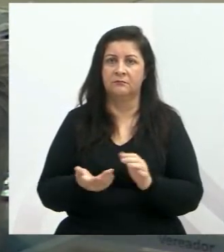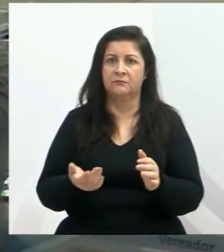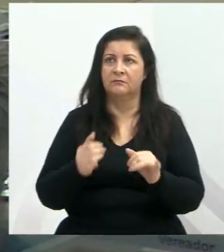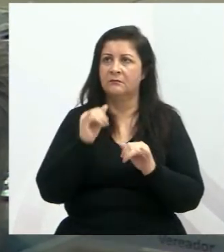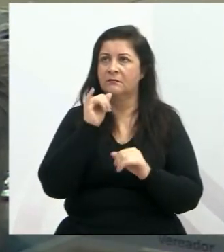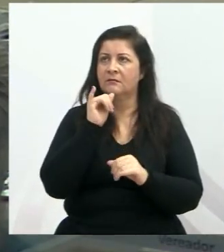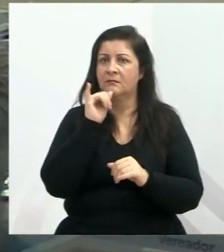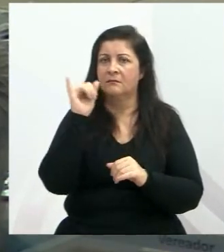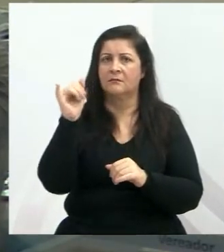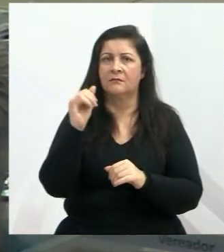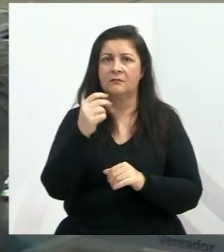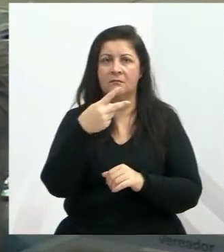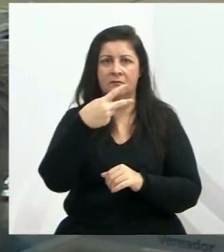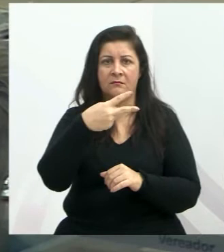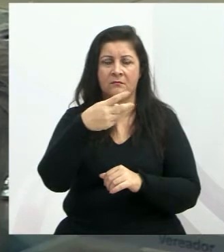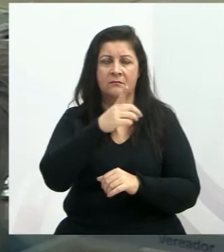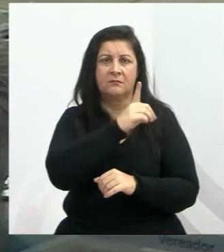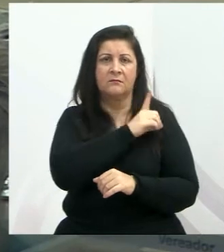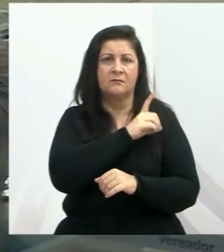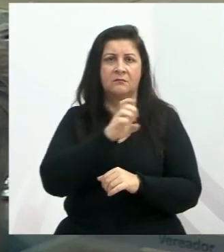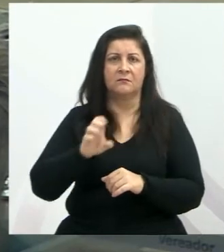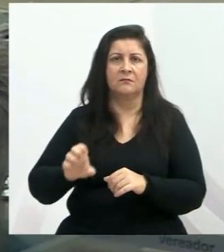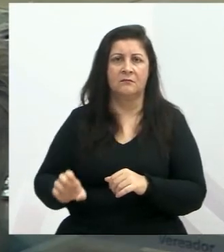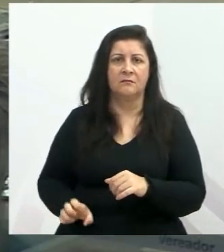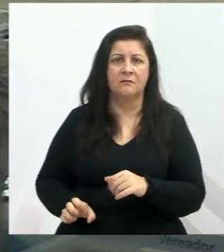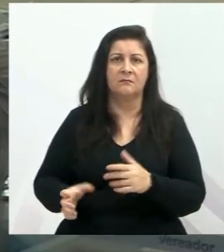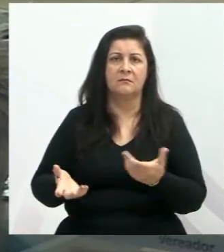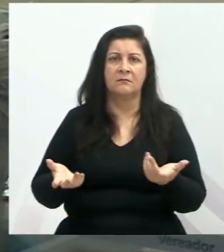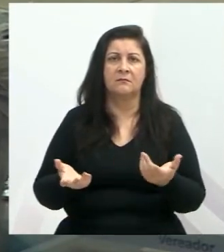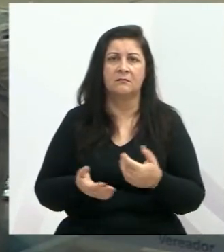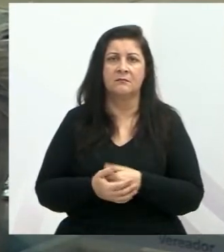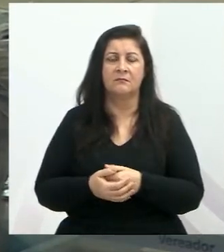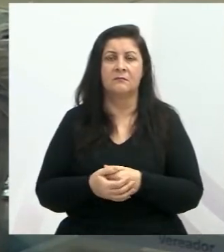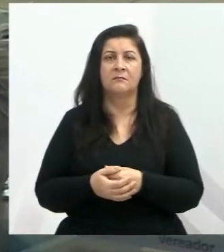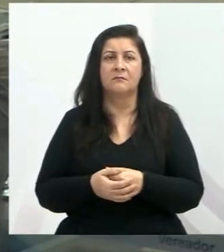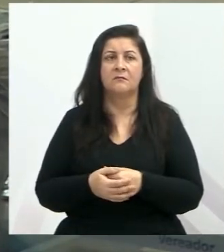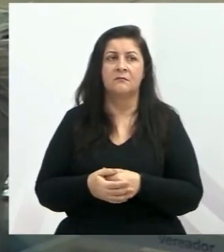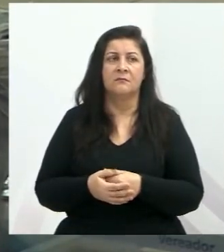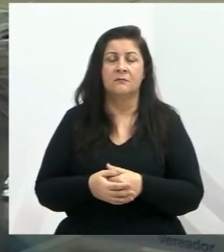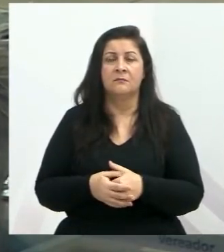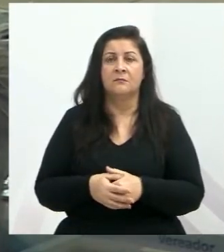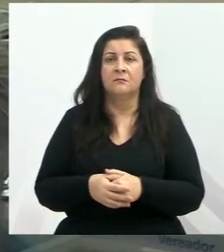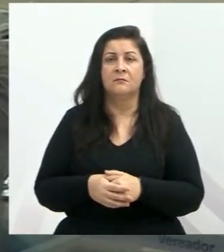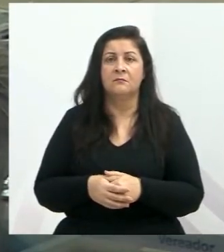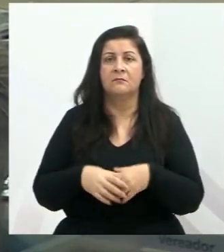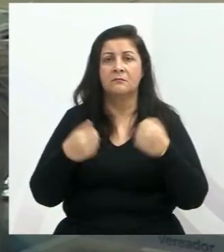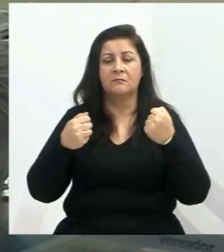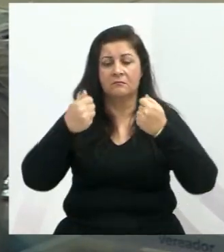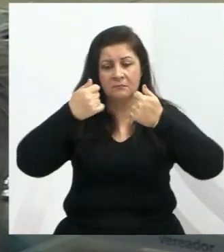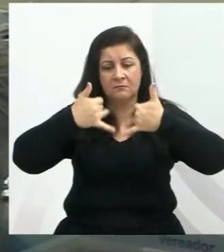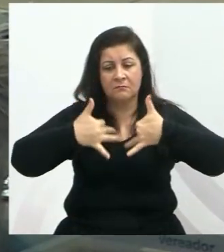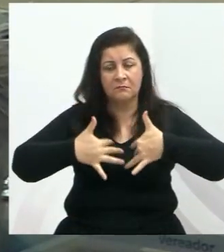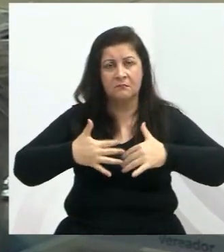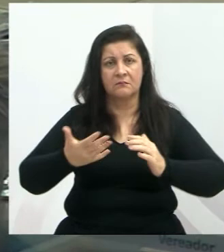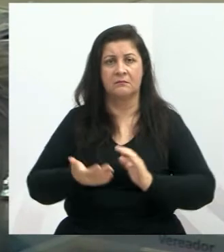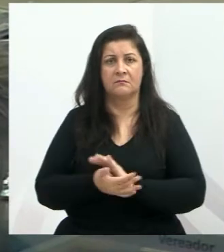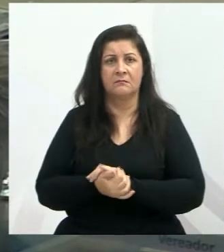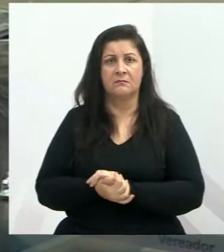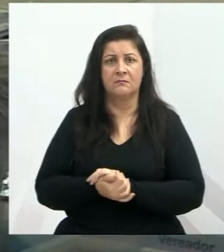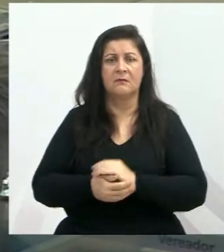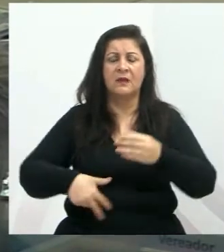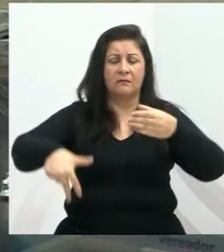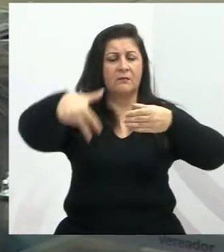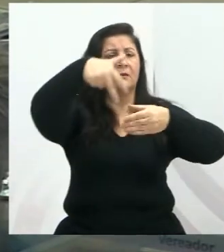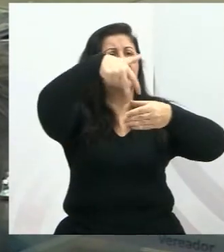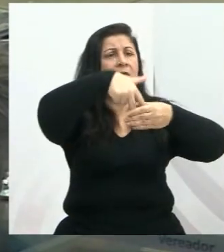Jacareí. Mas ele está tão perto aqui no Bar do Jardim Liberdade, só convocar lá e trazer aqui para explicar para o povo. Explica na tribuna para o povo